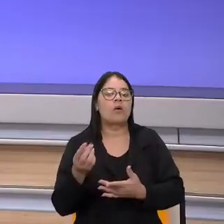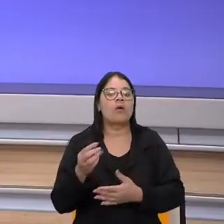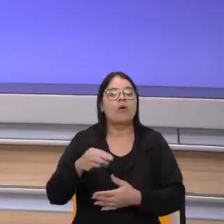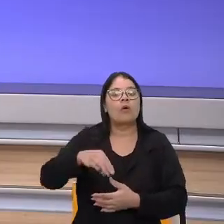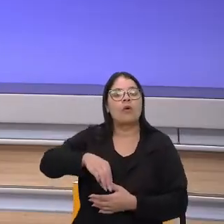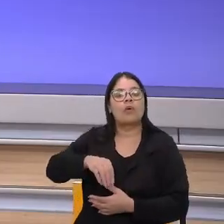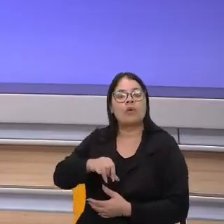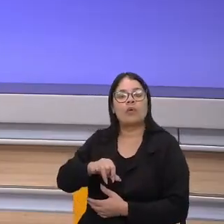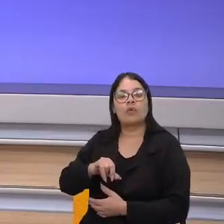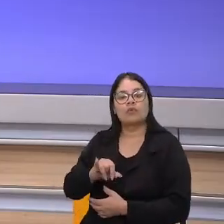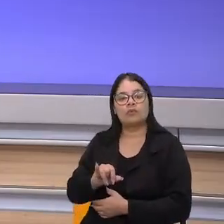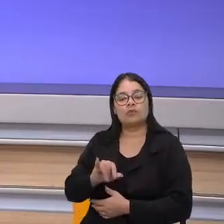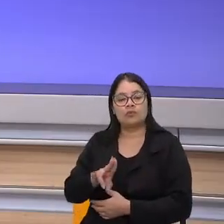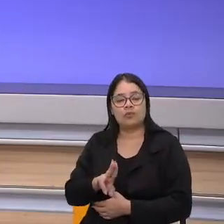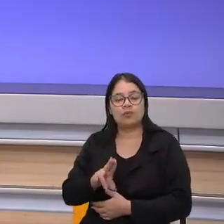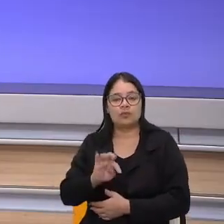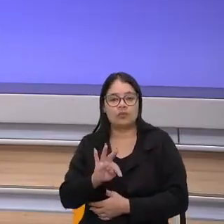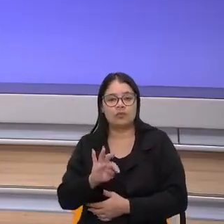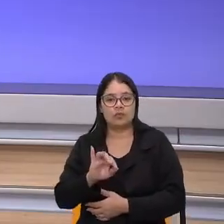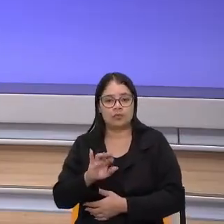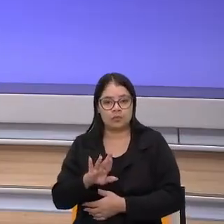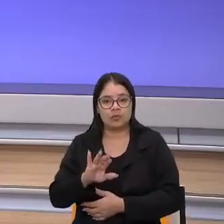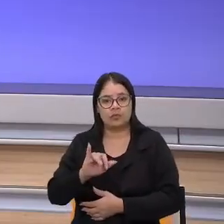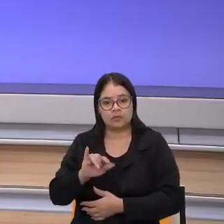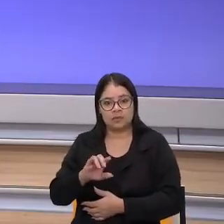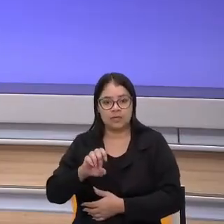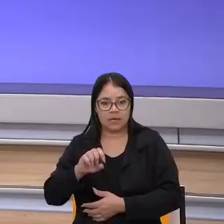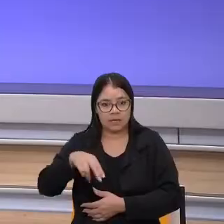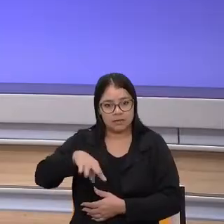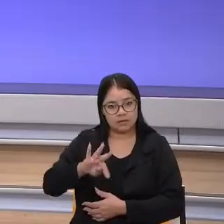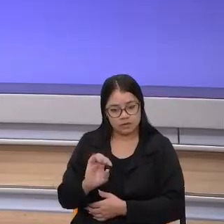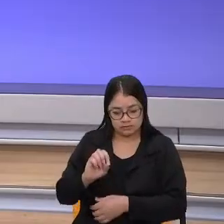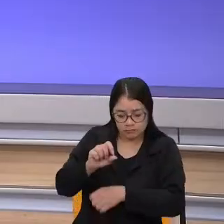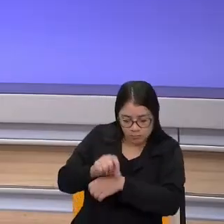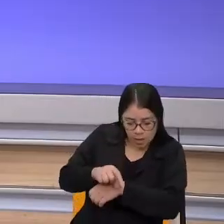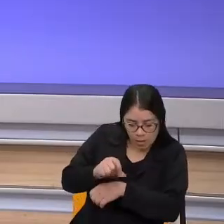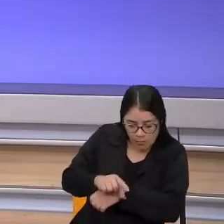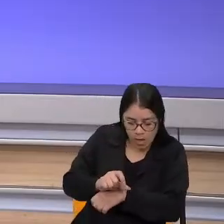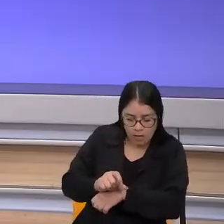e aquilo vai despertando, você vai plantando uma sementinha,